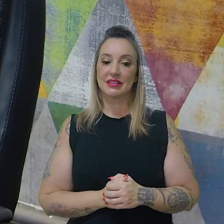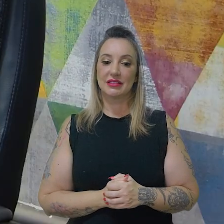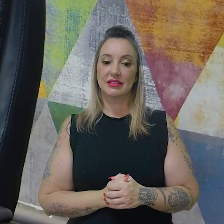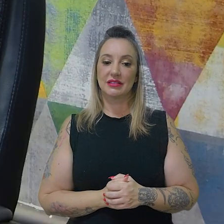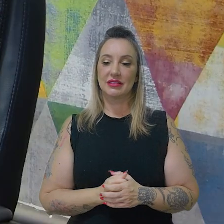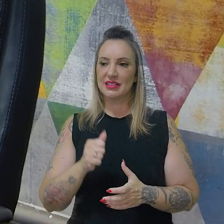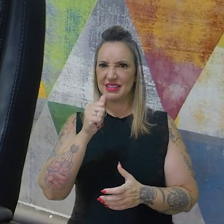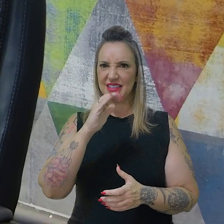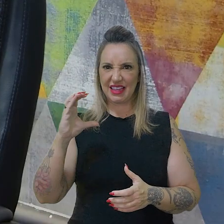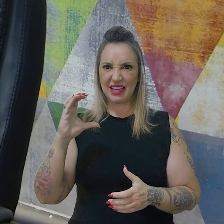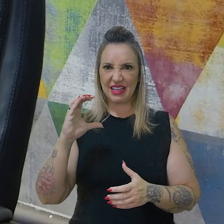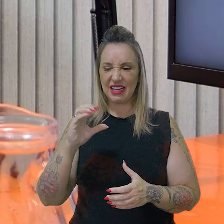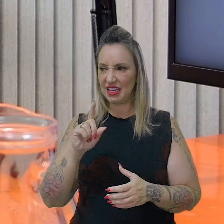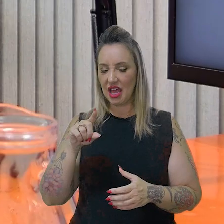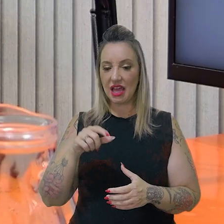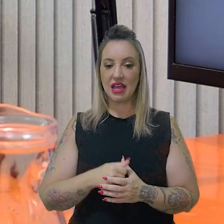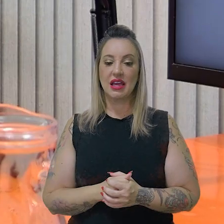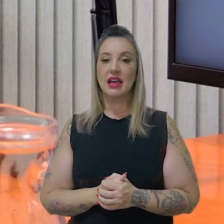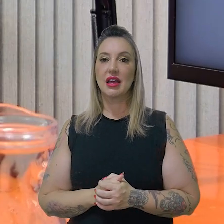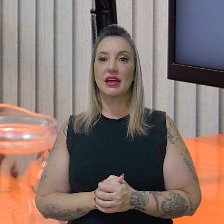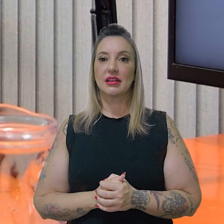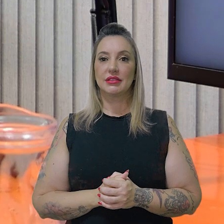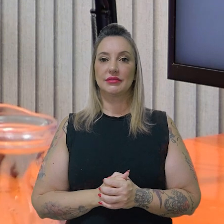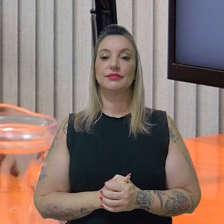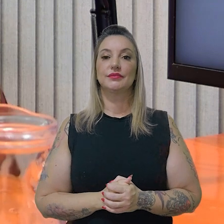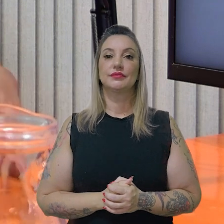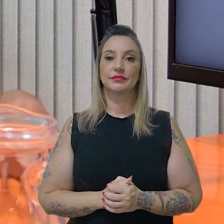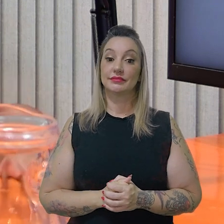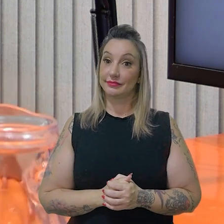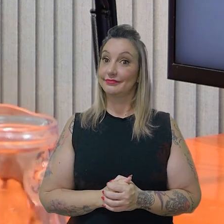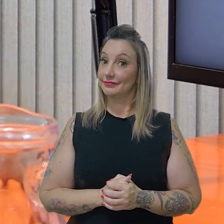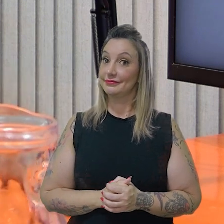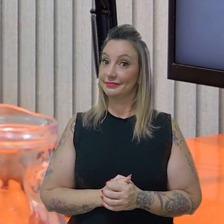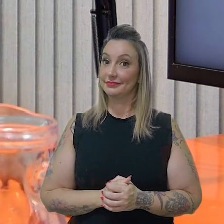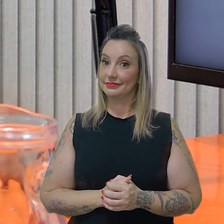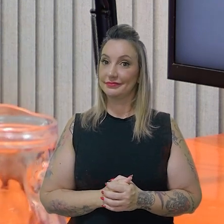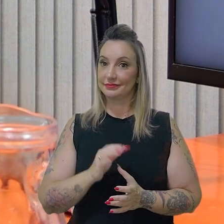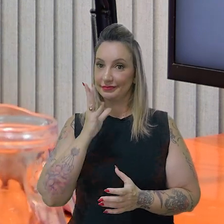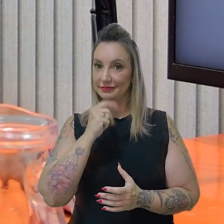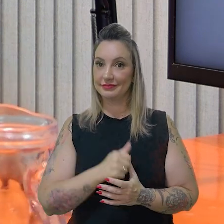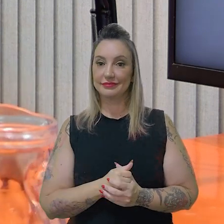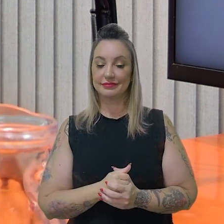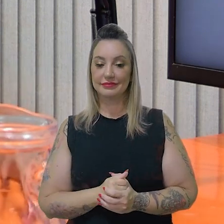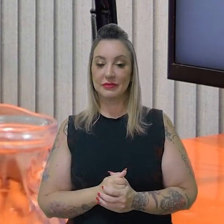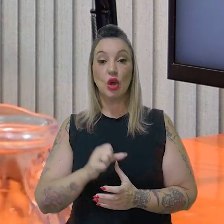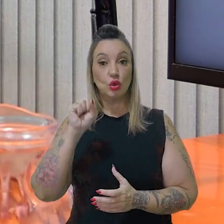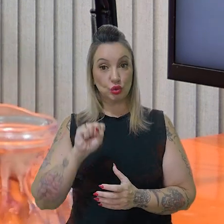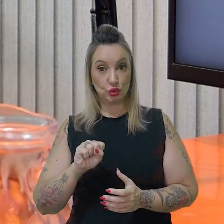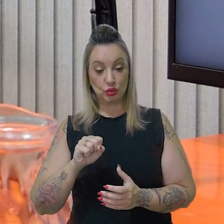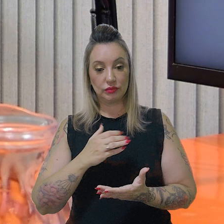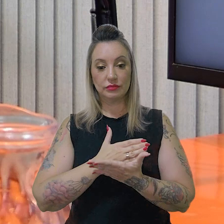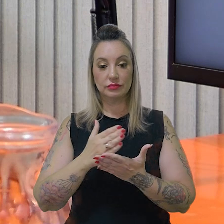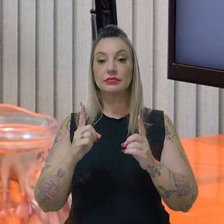Criciúma é é tá E aí é olha bastante é o galera do Sul e aí eu vou começar a